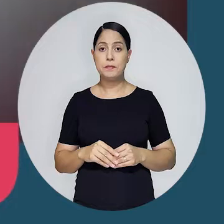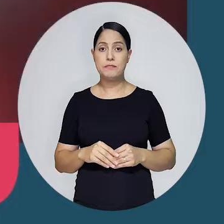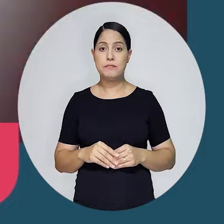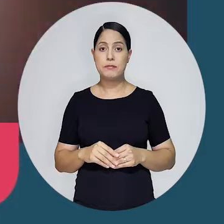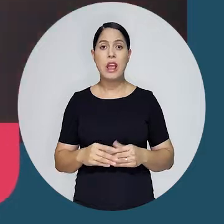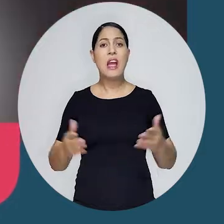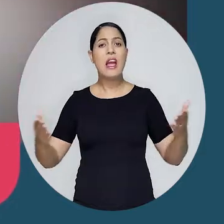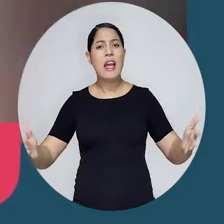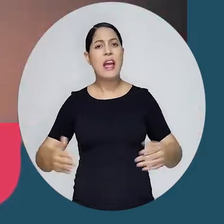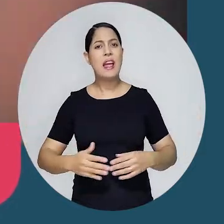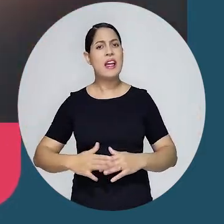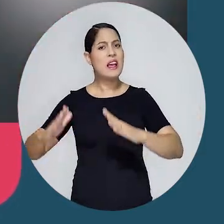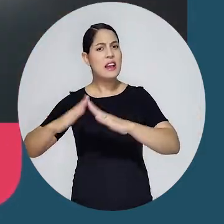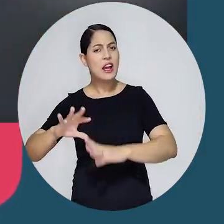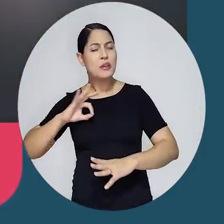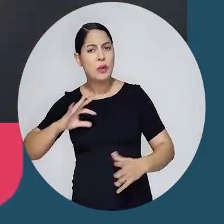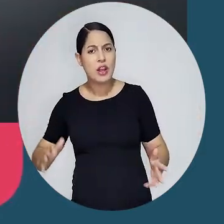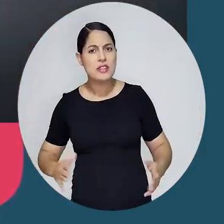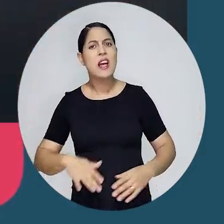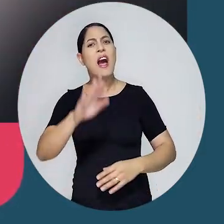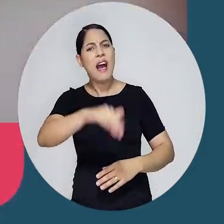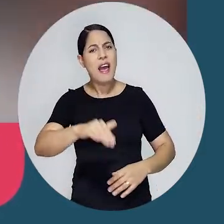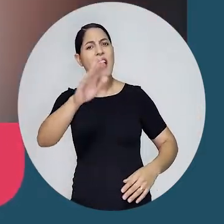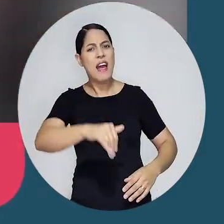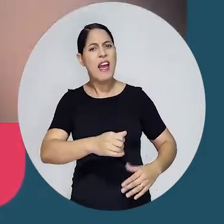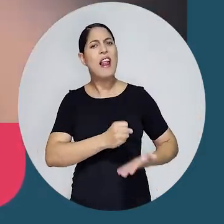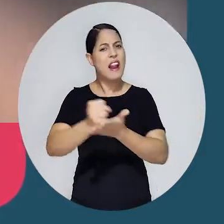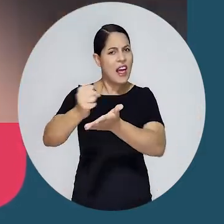ó. Delegacia também. Desce não. Leva